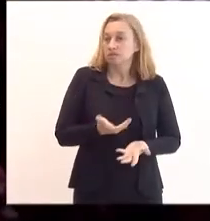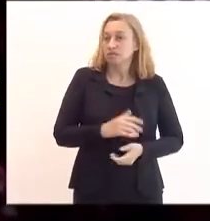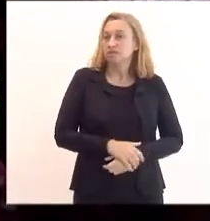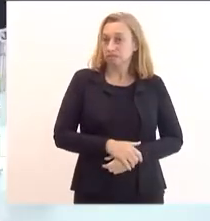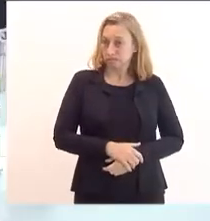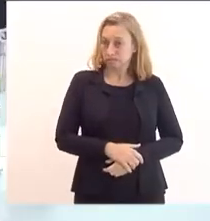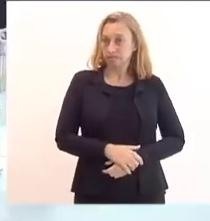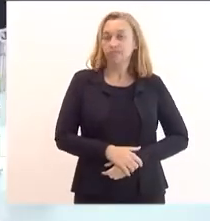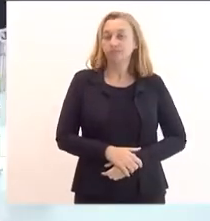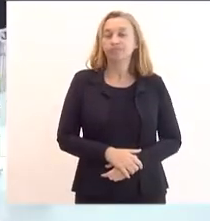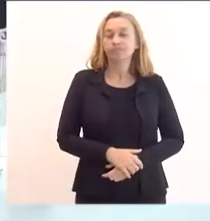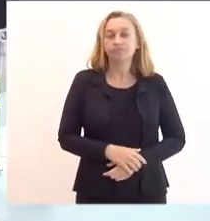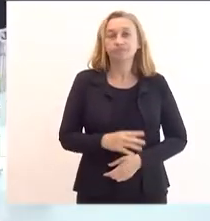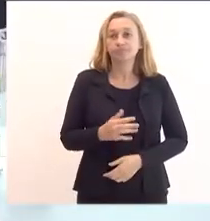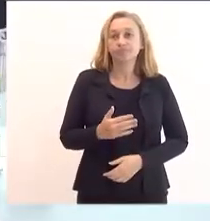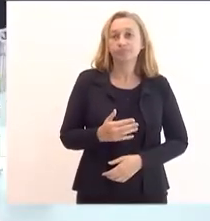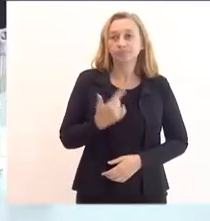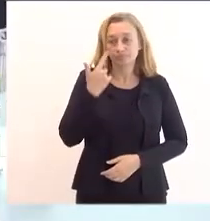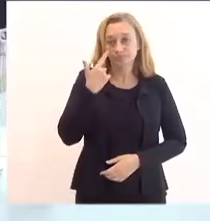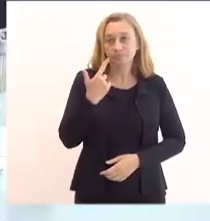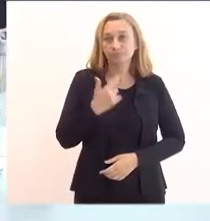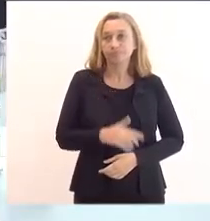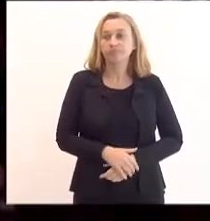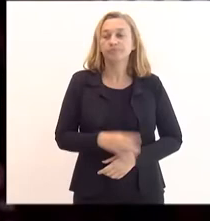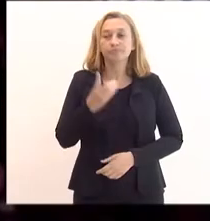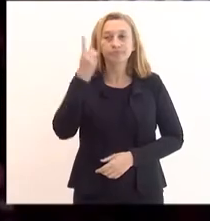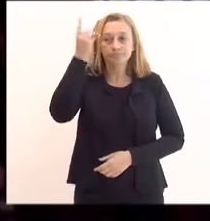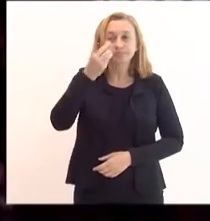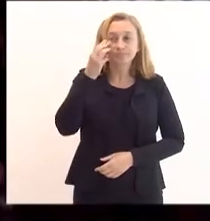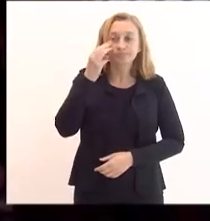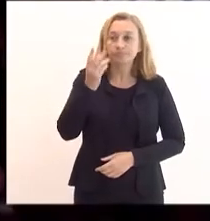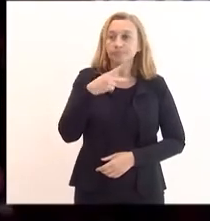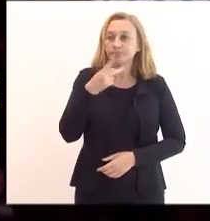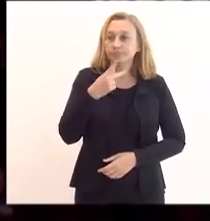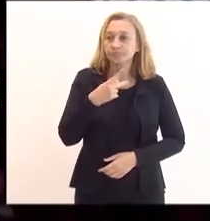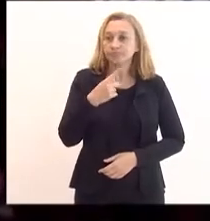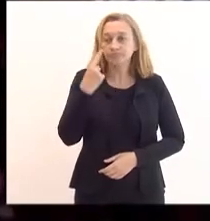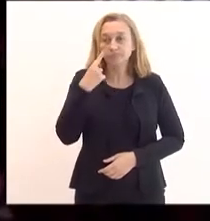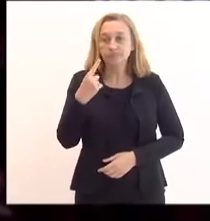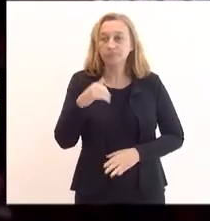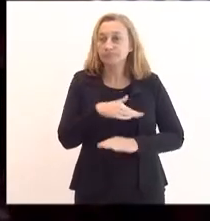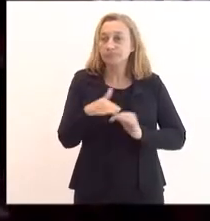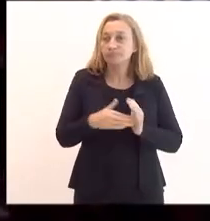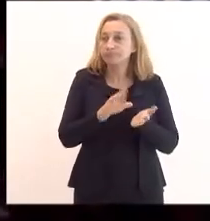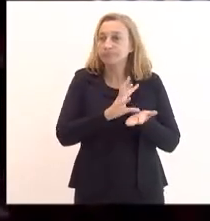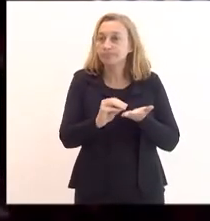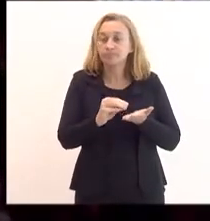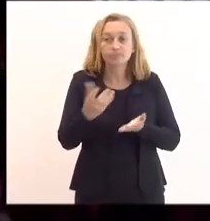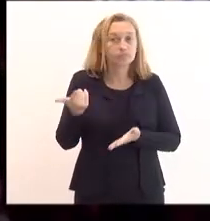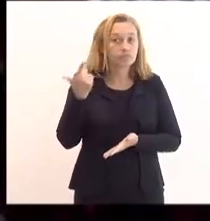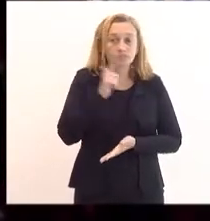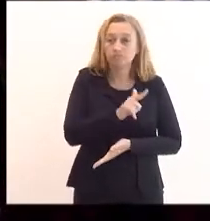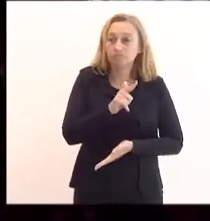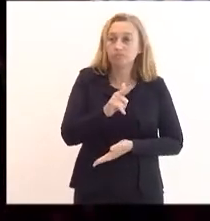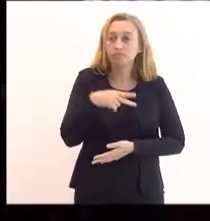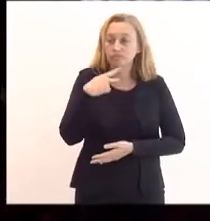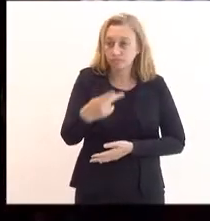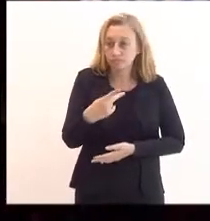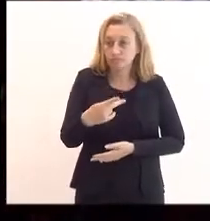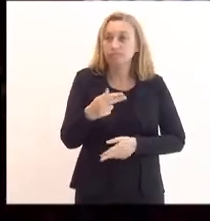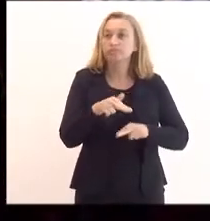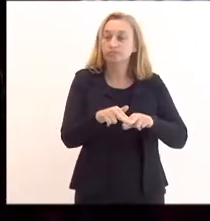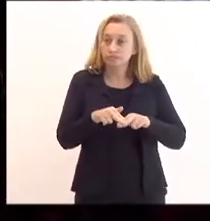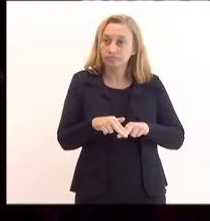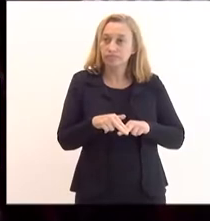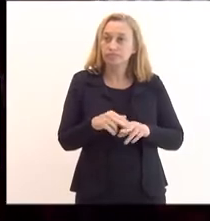Quando abriu, a senhora estava. Foi até assinalado pelo deputado Valdec. Eu, na verdade, ouvi toda a pauta, só não consegui me manifestar. Pois é, por isso que